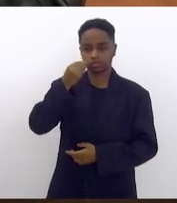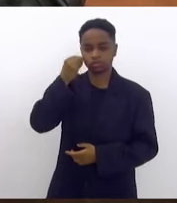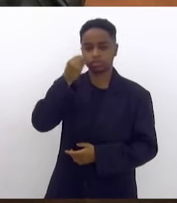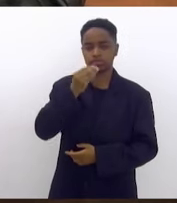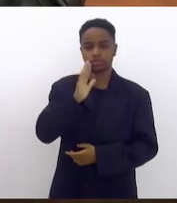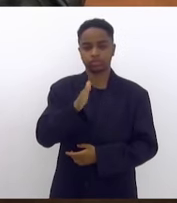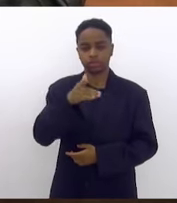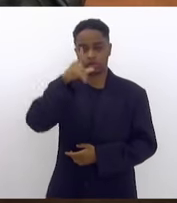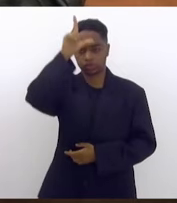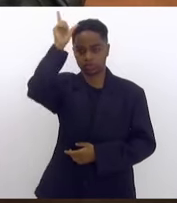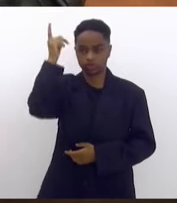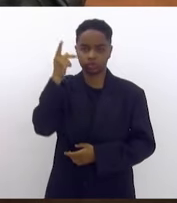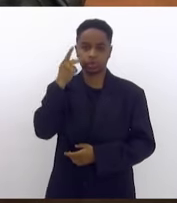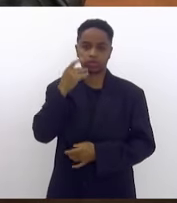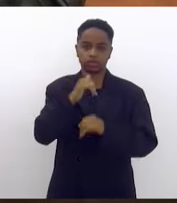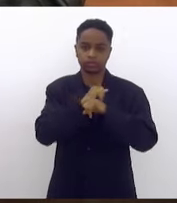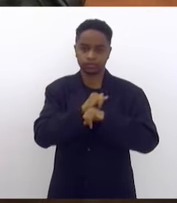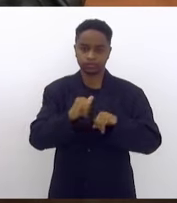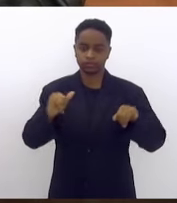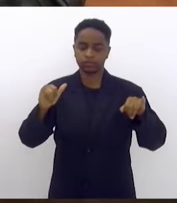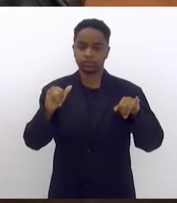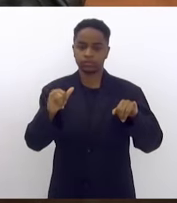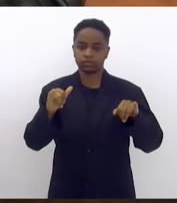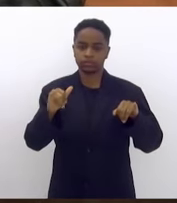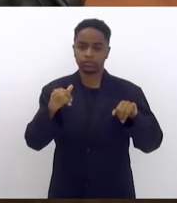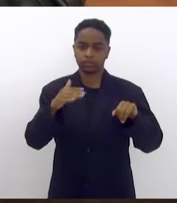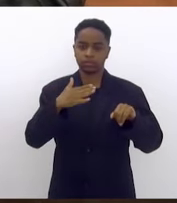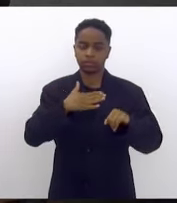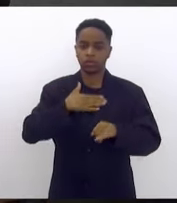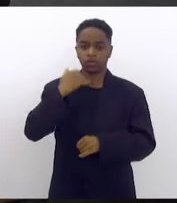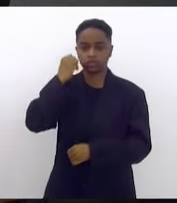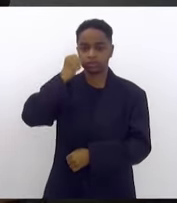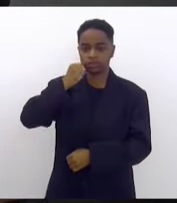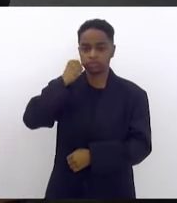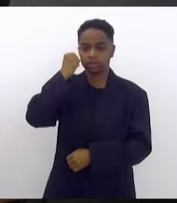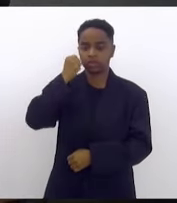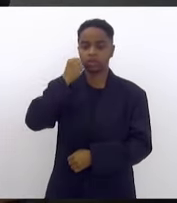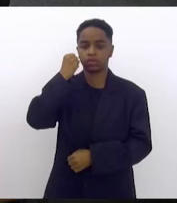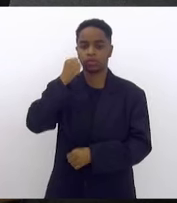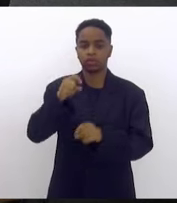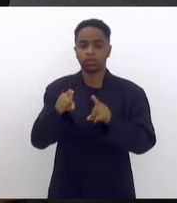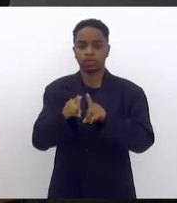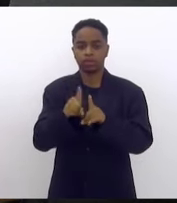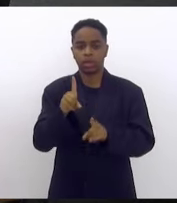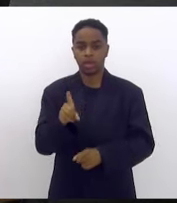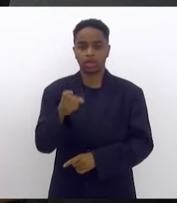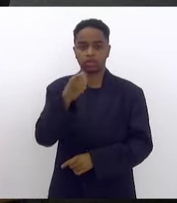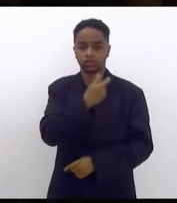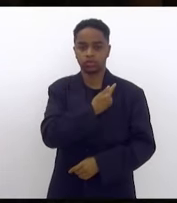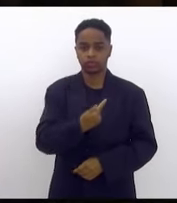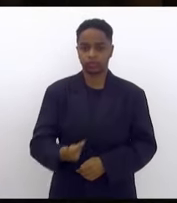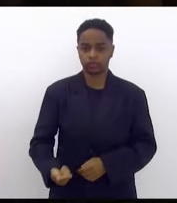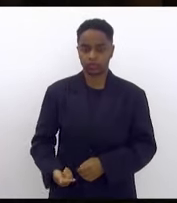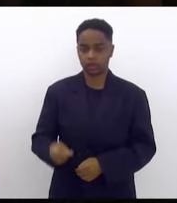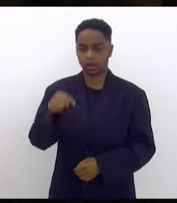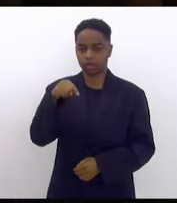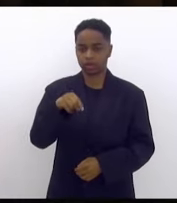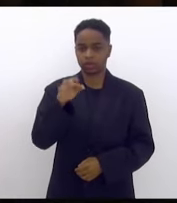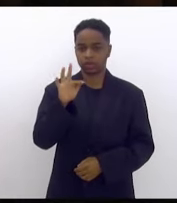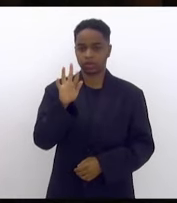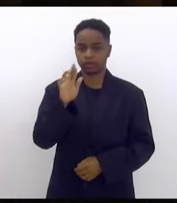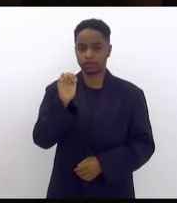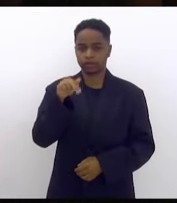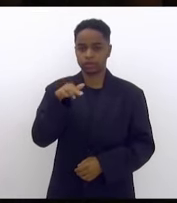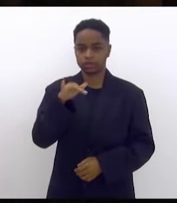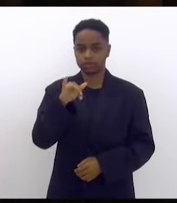Paulo, o meu querido senador e ex-governador desse estado, Francisco Dornelles,